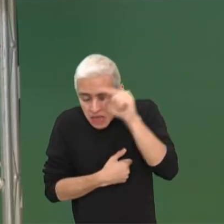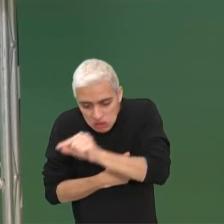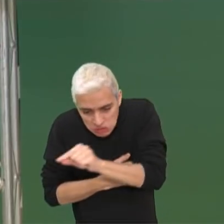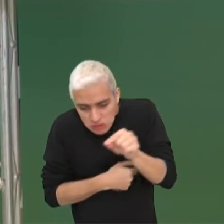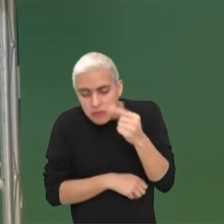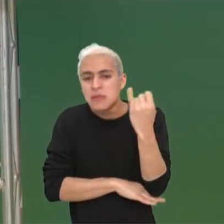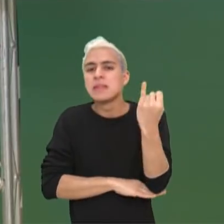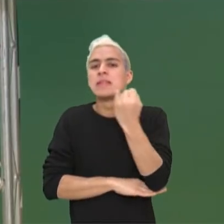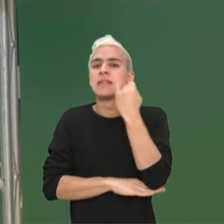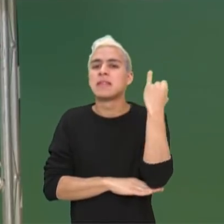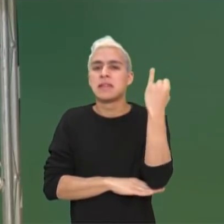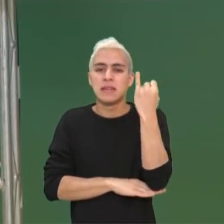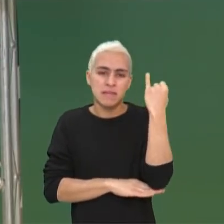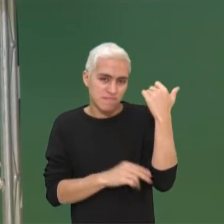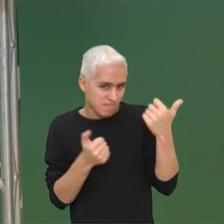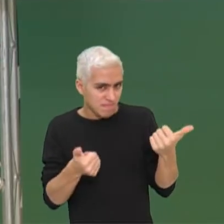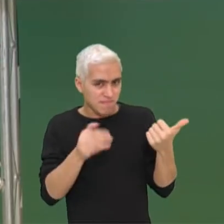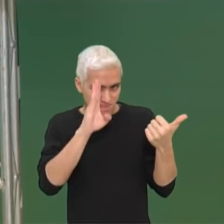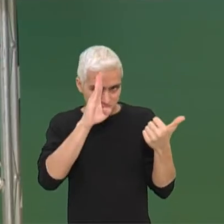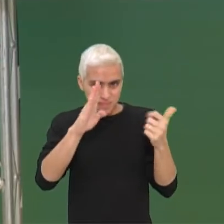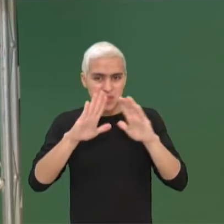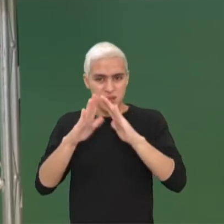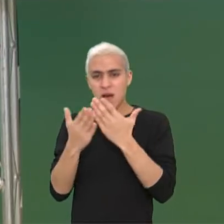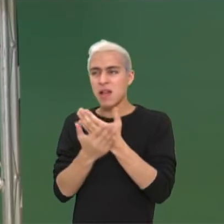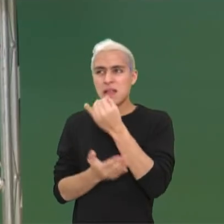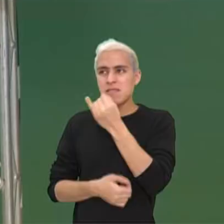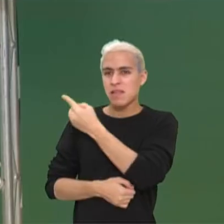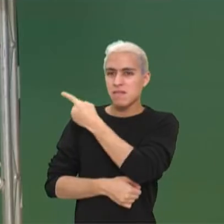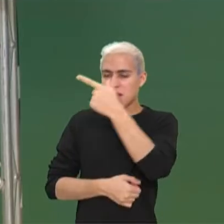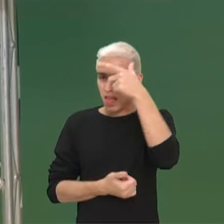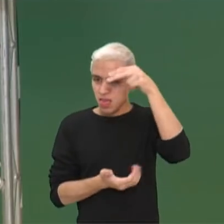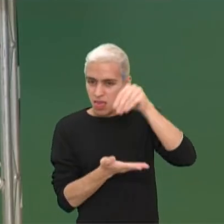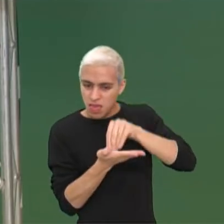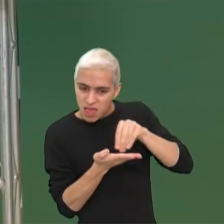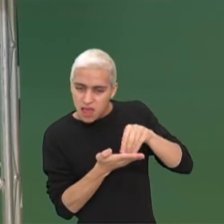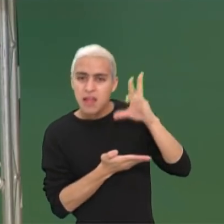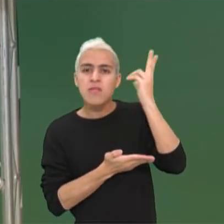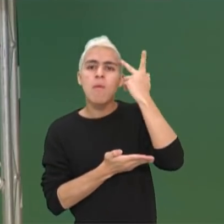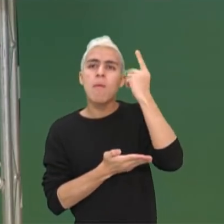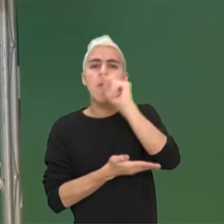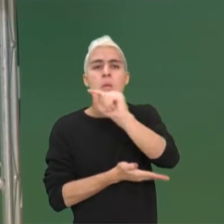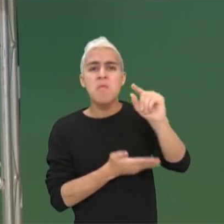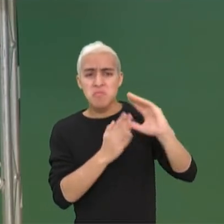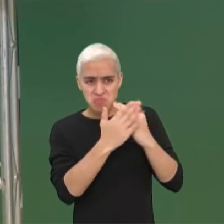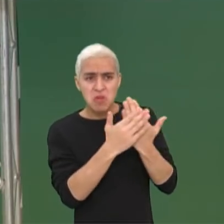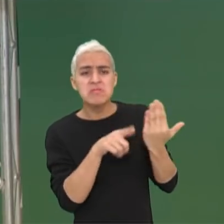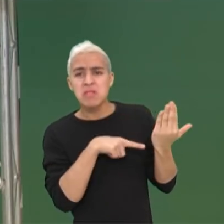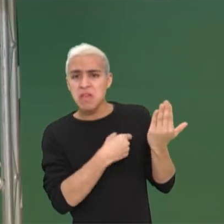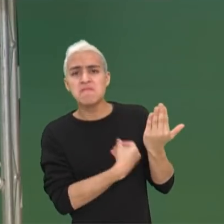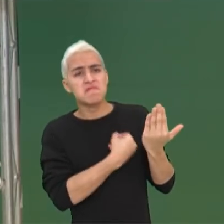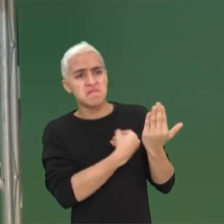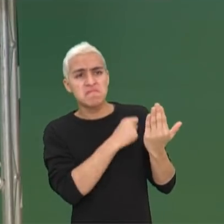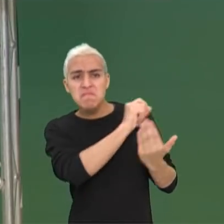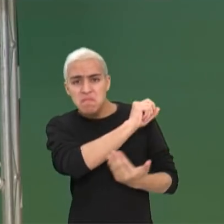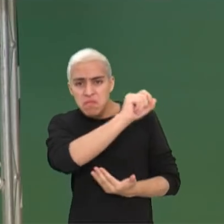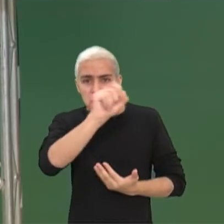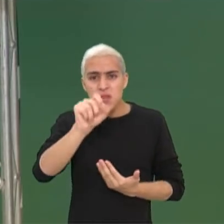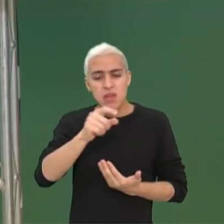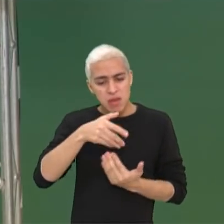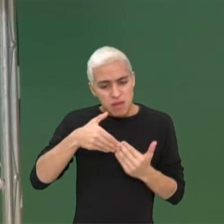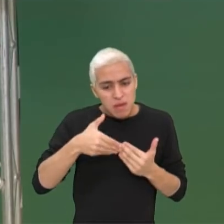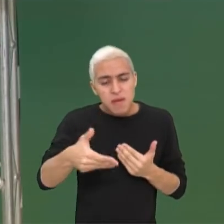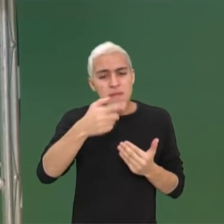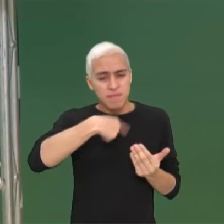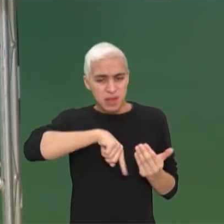né? Principalmente na escola, o tabuleiro de xadrez ali, ó, né, que normalmente nas escolas tem, para a gente